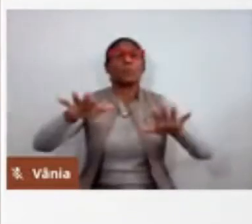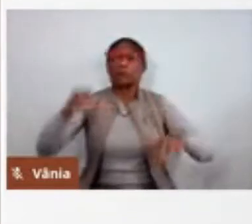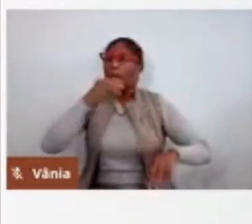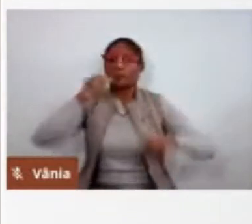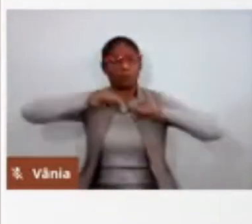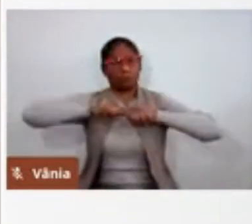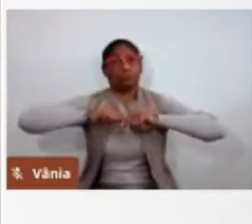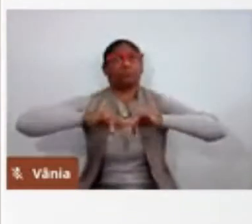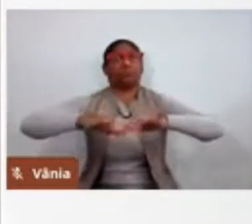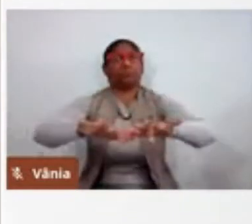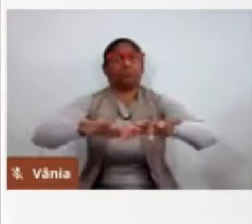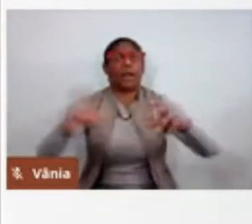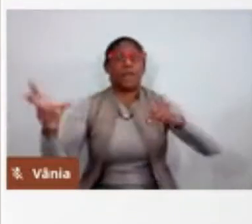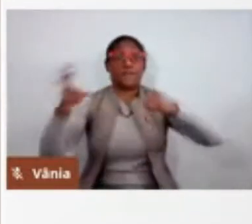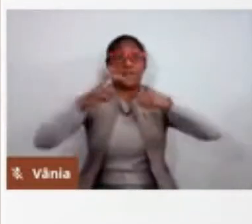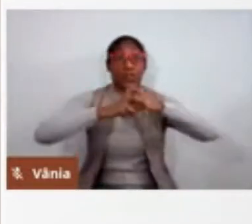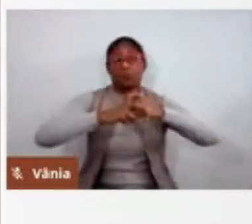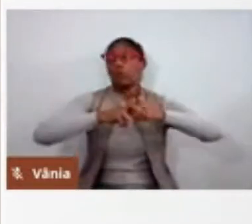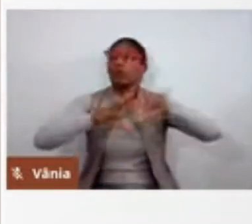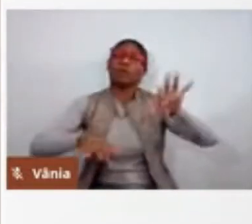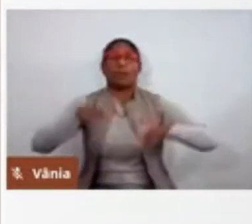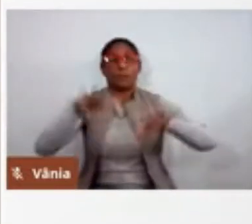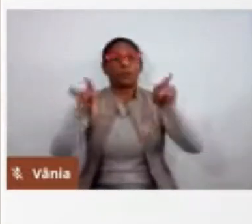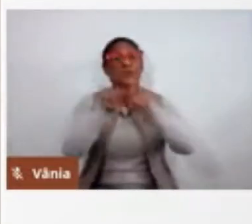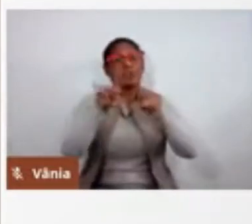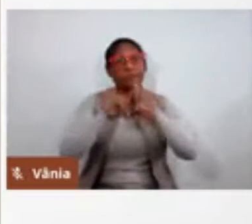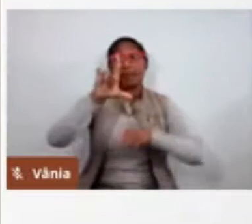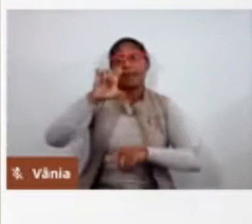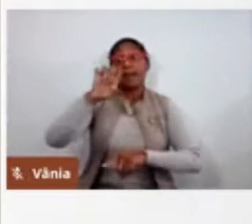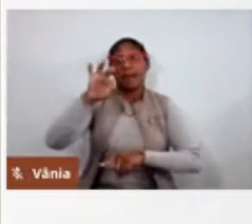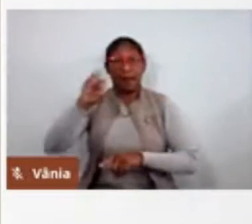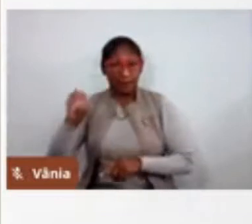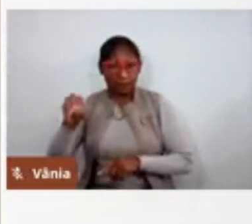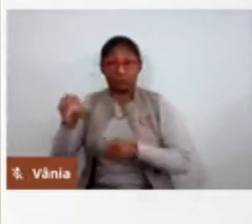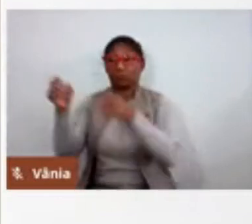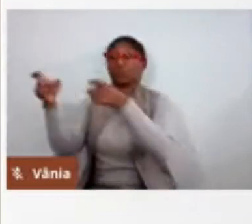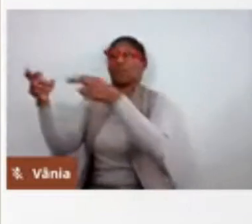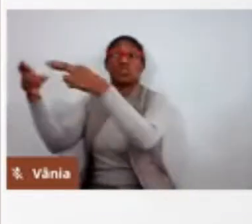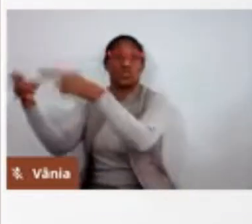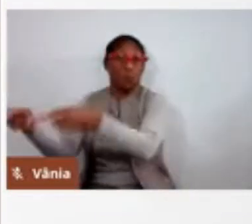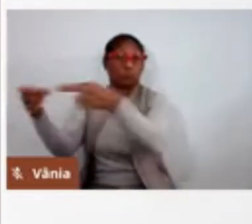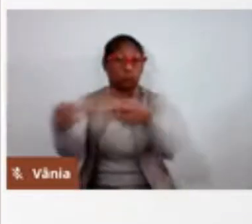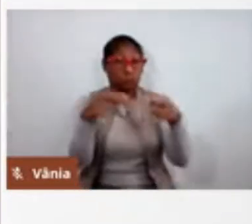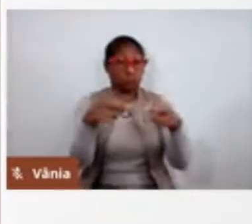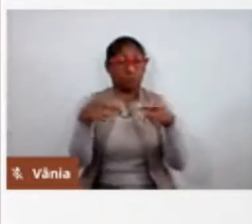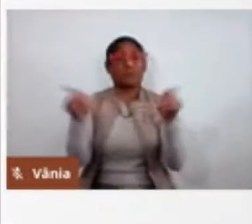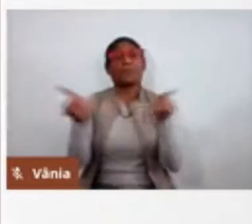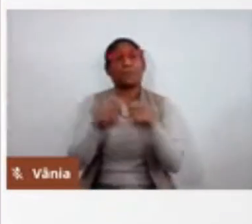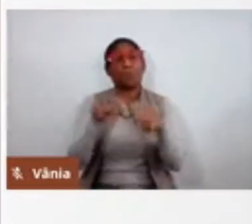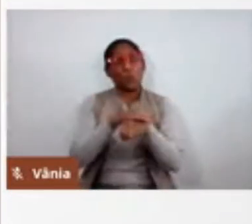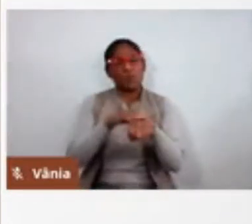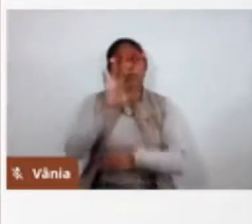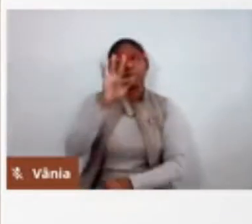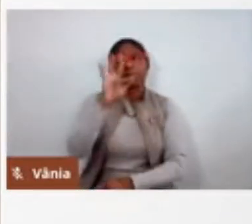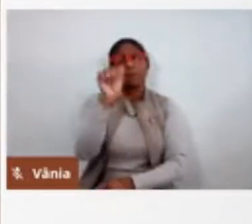propagação do vírus e também da oferta, da disponibilidade de leitos naquela região. Nós iniciamos uma conversa com a FAMURS e vamos